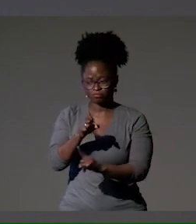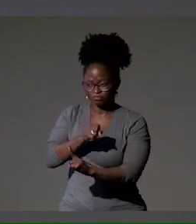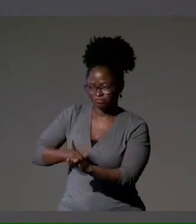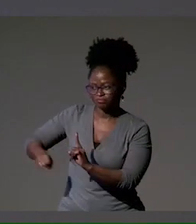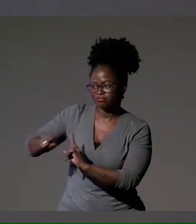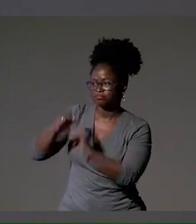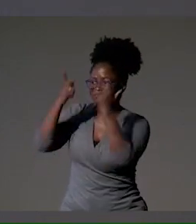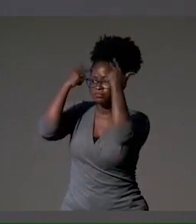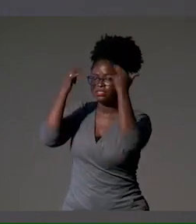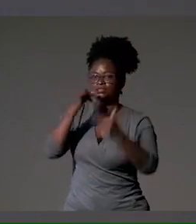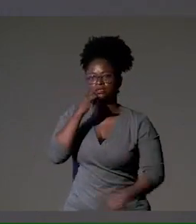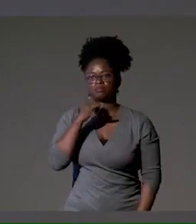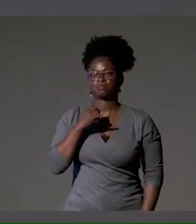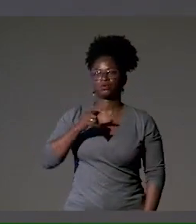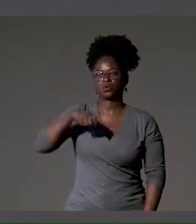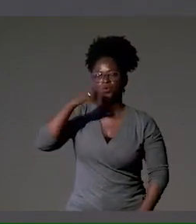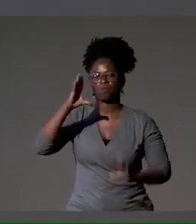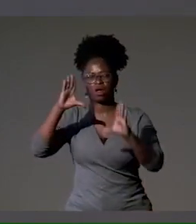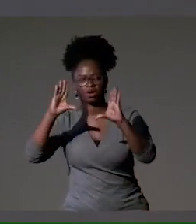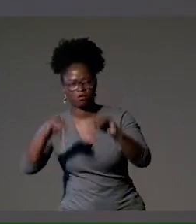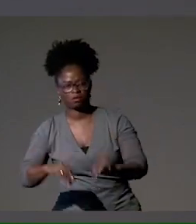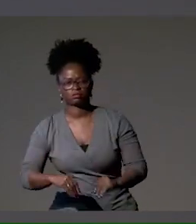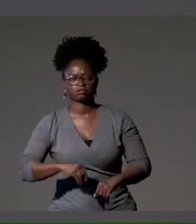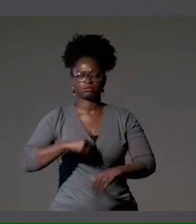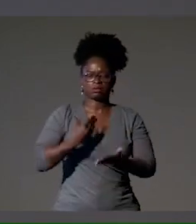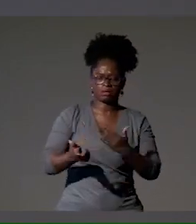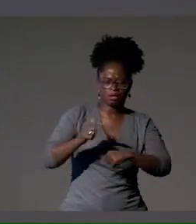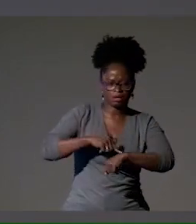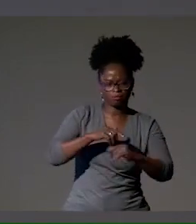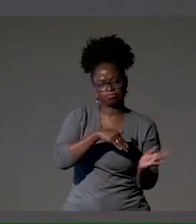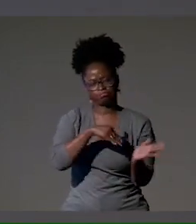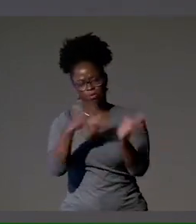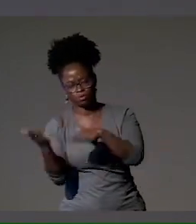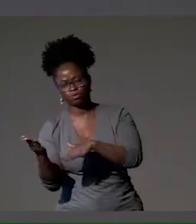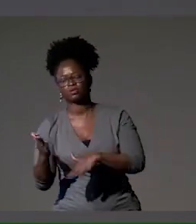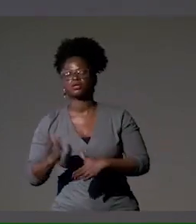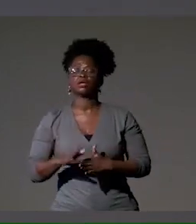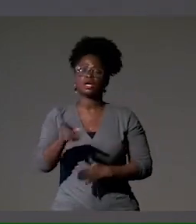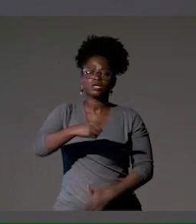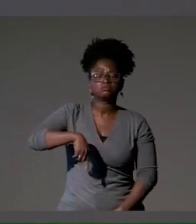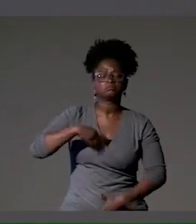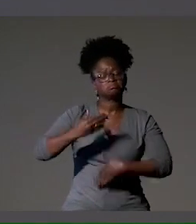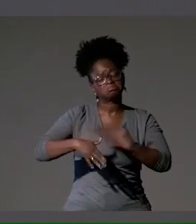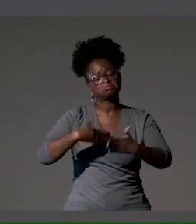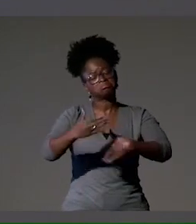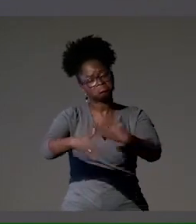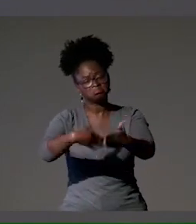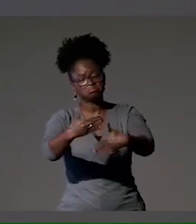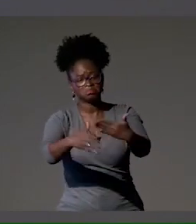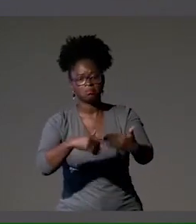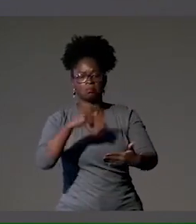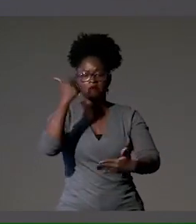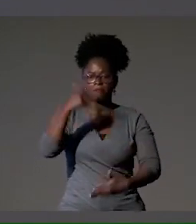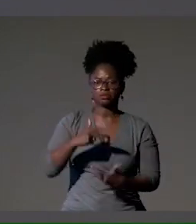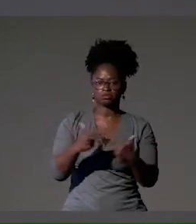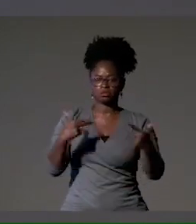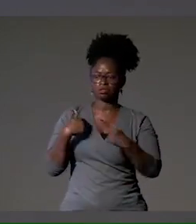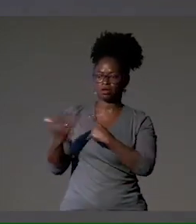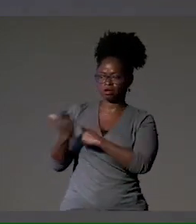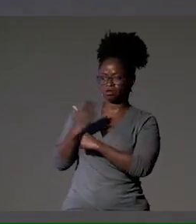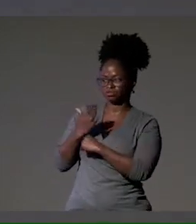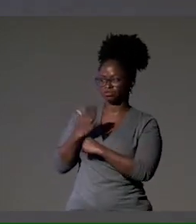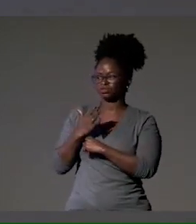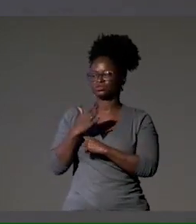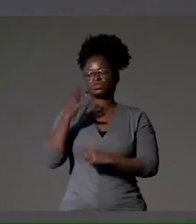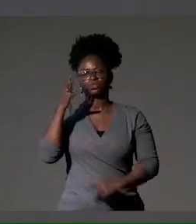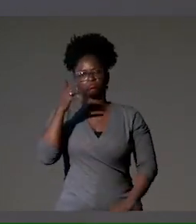são comuns. Nós saímos para jantar, jantarmos tarde, jantarmos bastante, e aí você vai com mais um fator ajudando a desregular